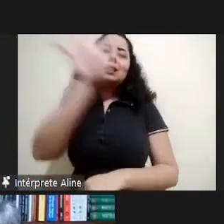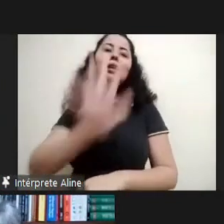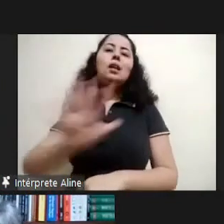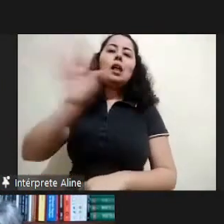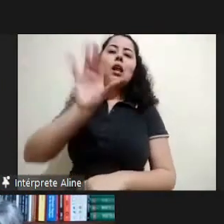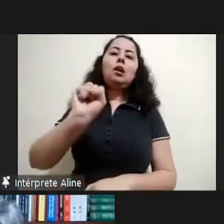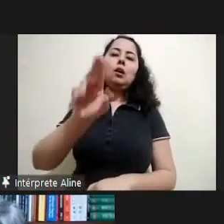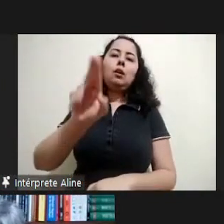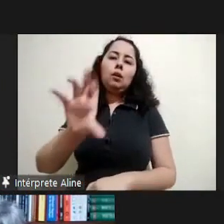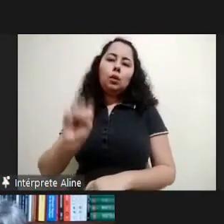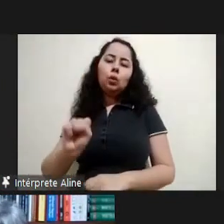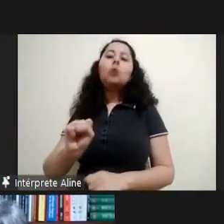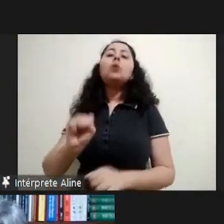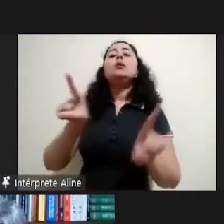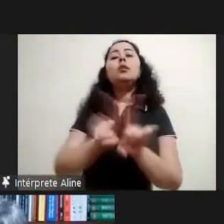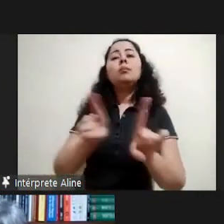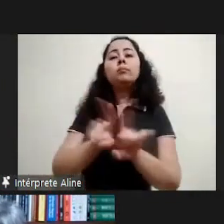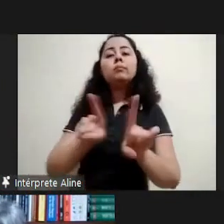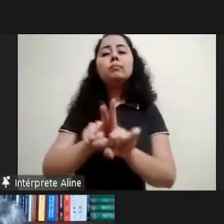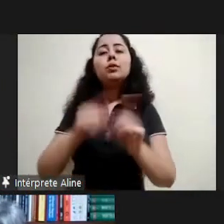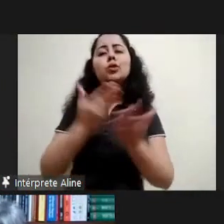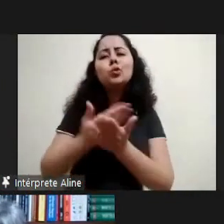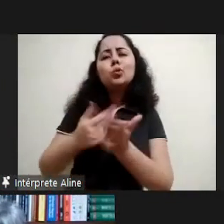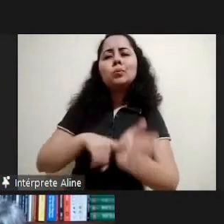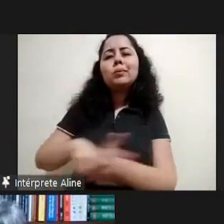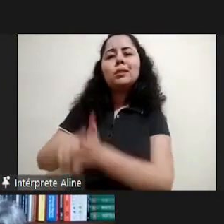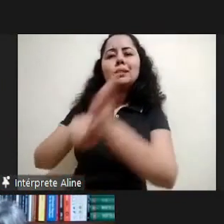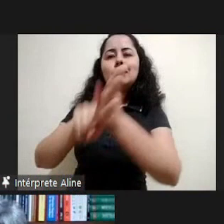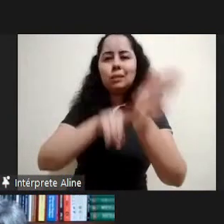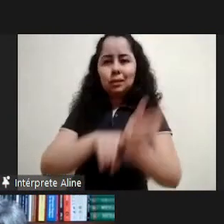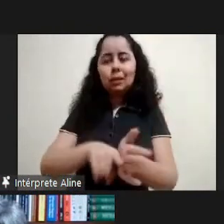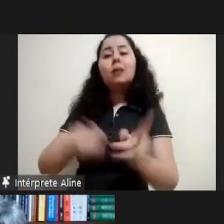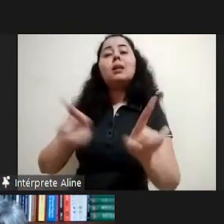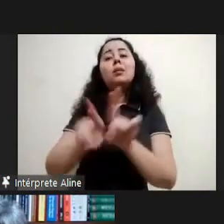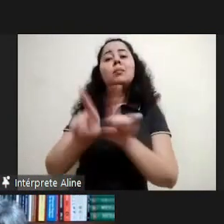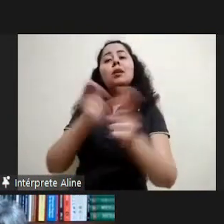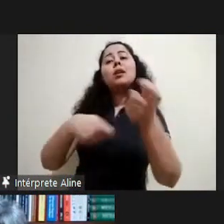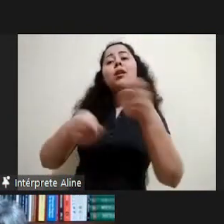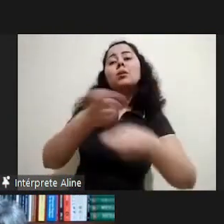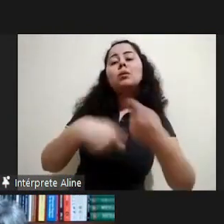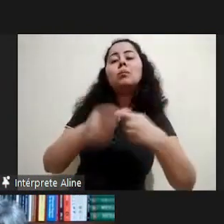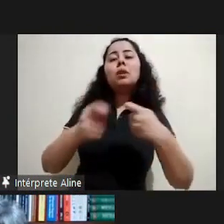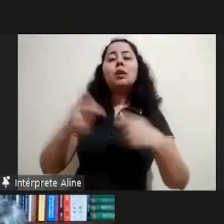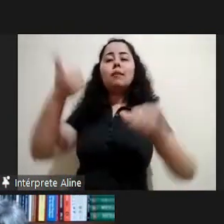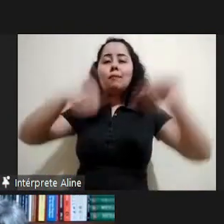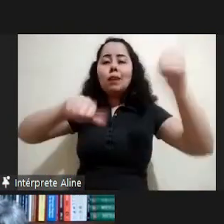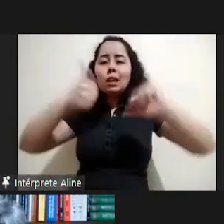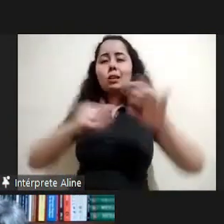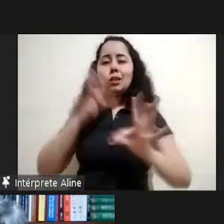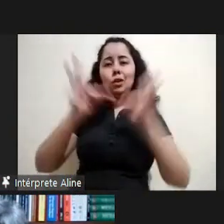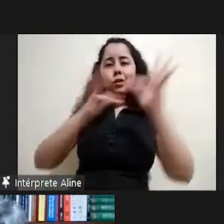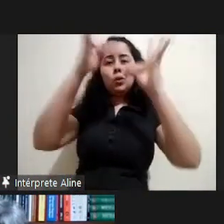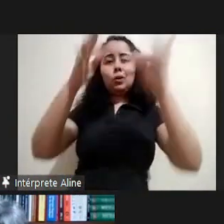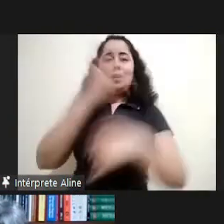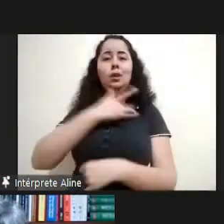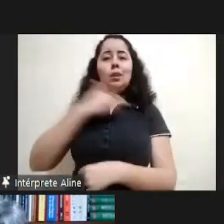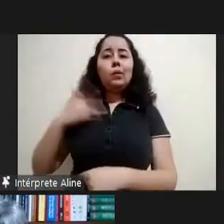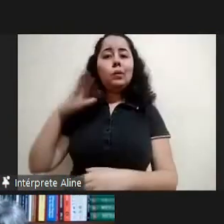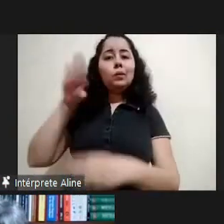Sírio-Libanês de Ensino e Pesquisa. Especialista em Economia e Avaliação de Tecnologias da Saúde pelo Hospital Alemão Oswaldo